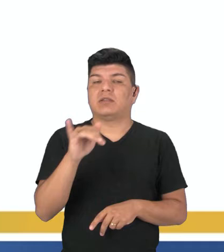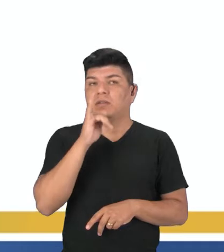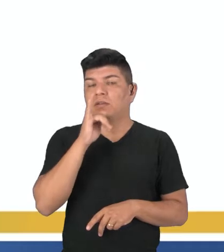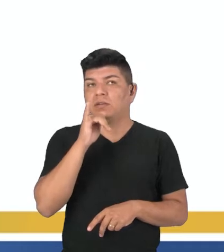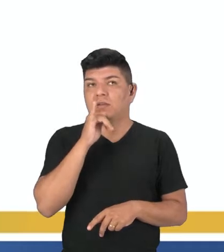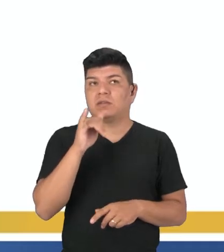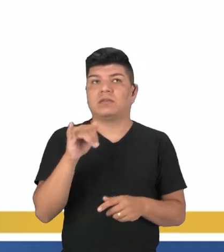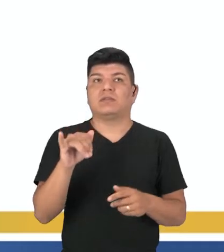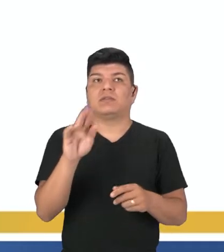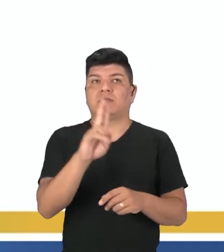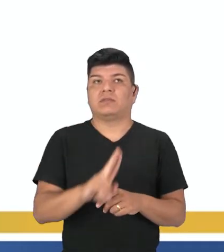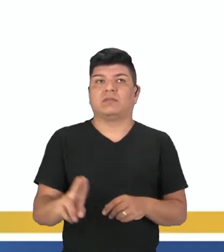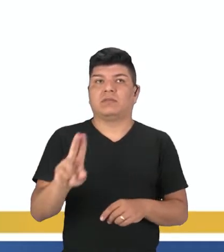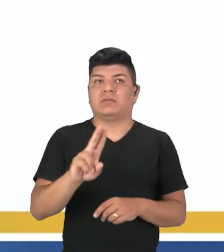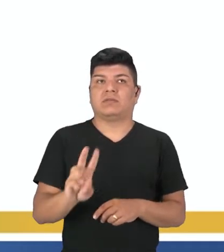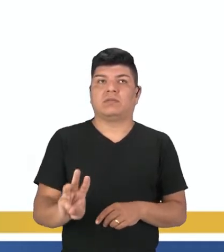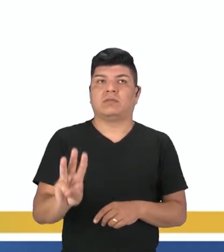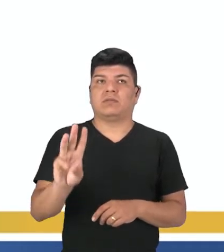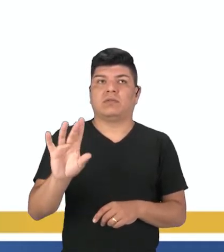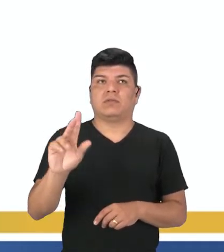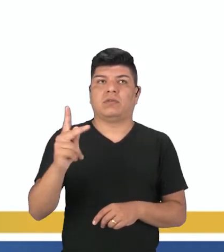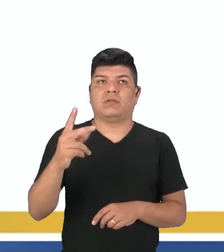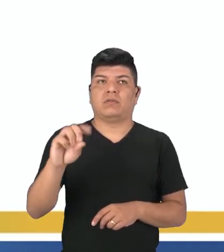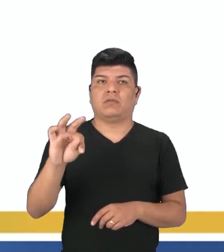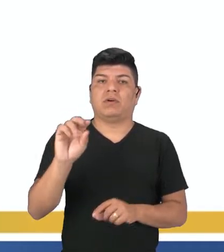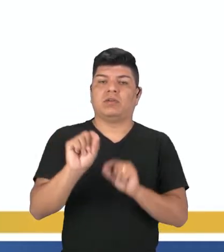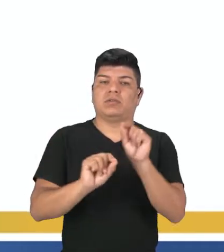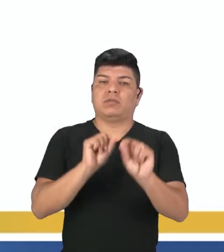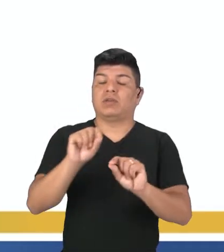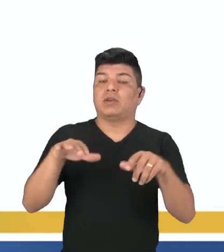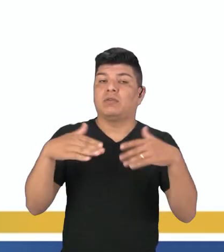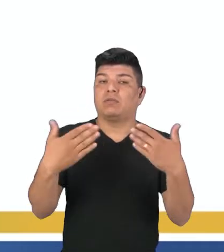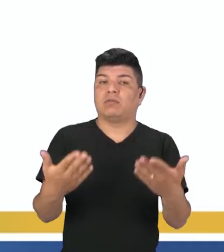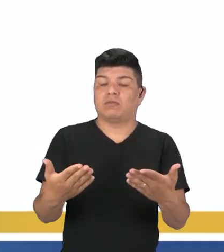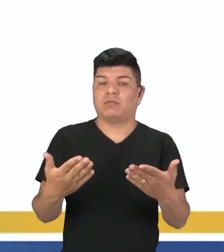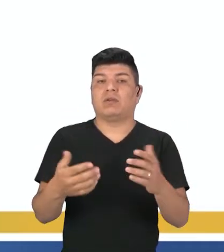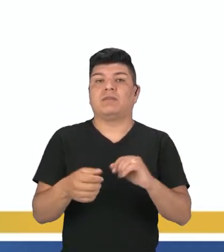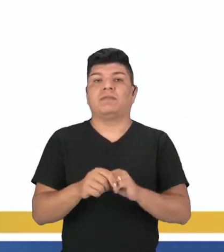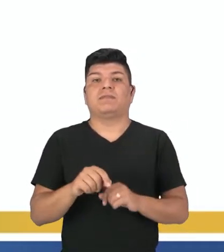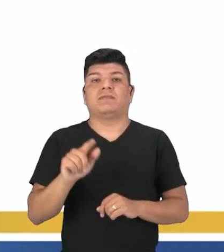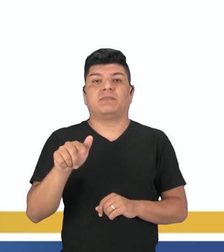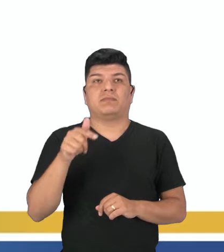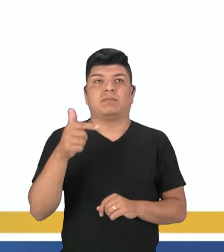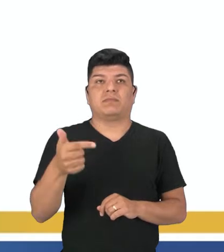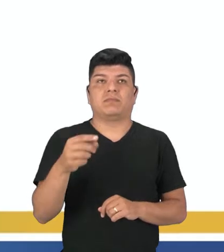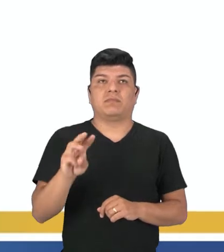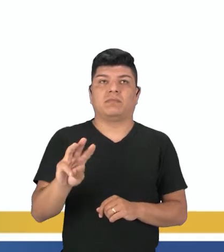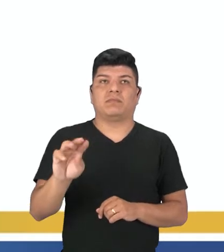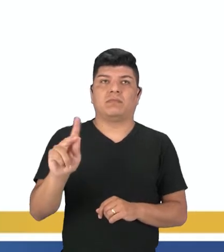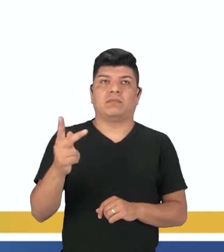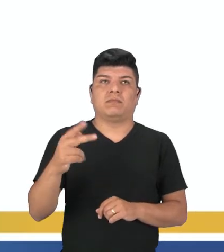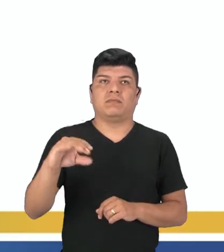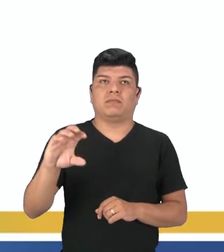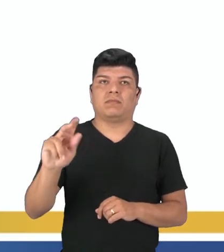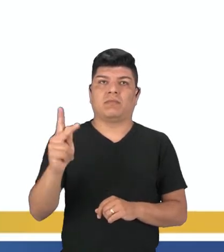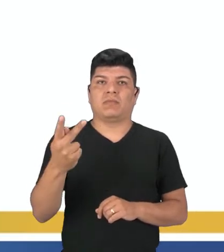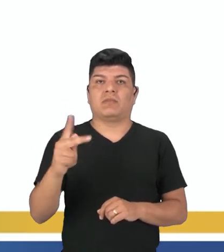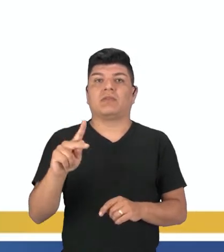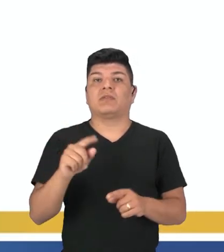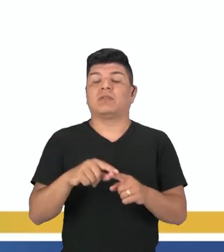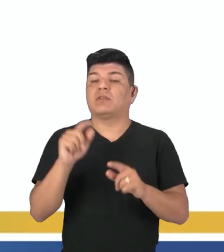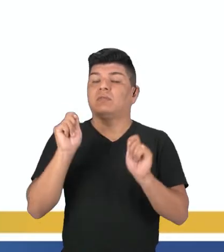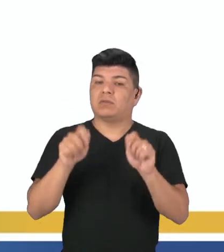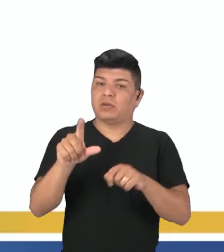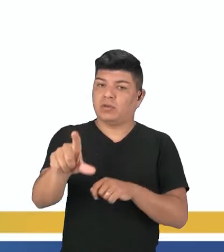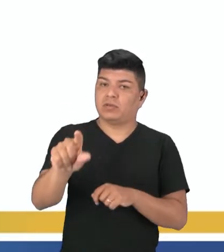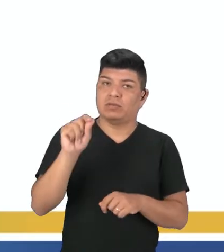A gente usa what quando a gente se refere o que ou qual sem restrição, e nós usamos o which quando há alguma opção de